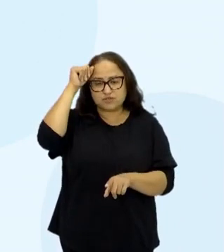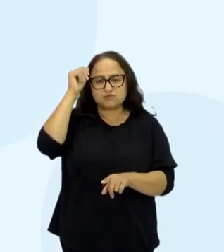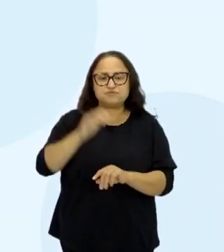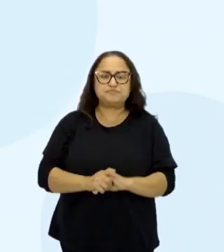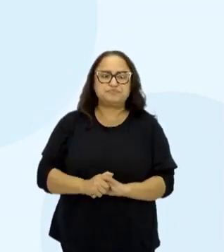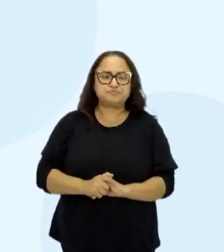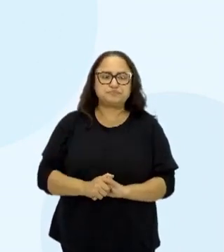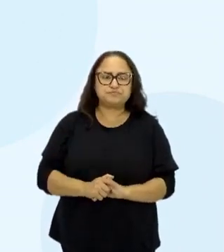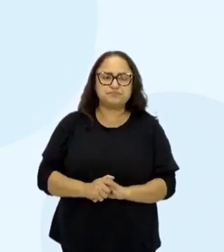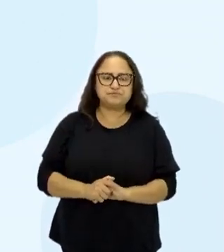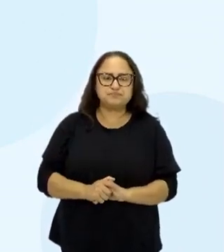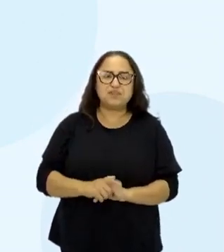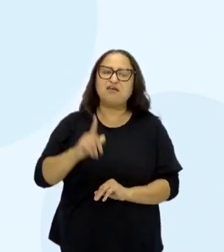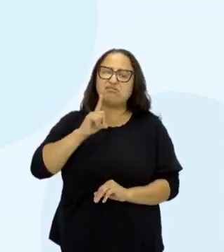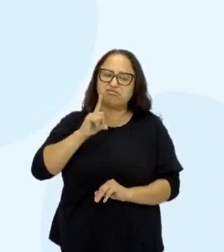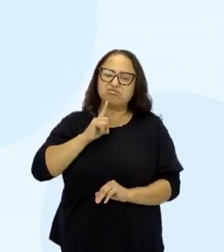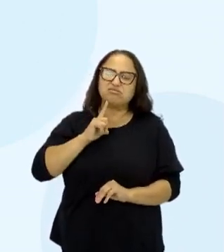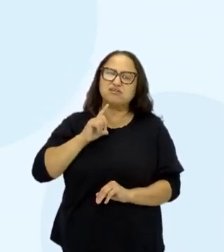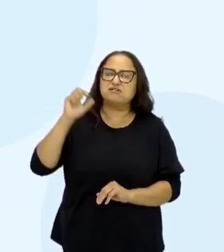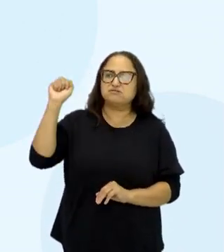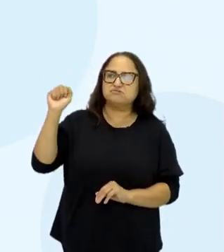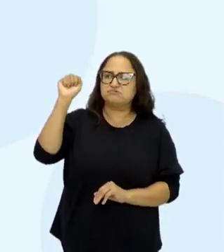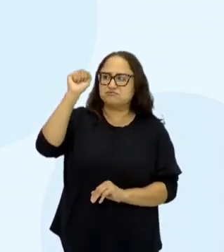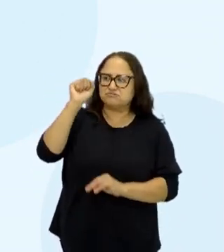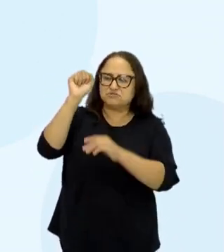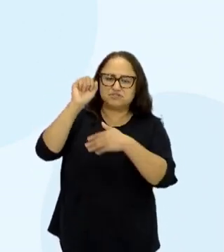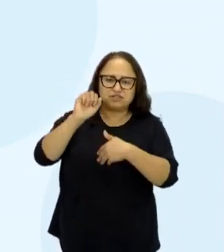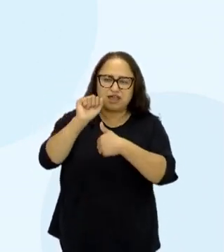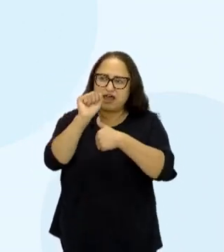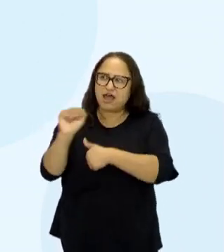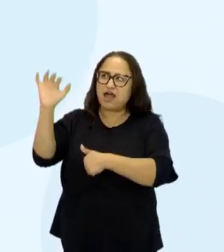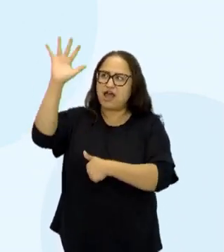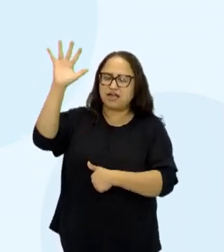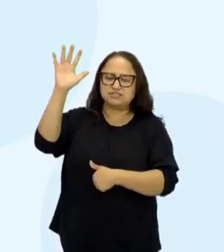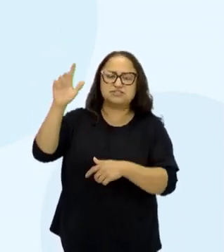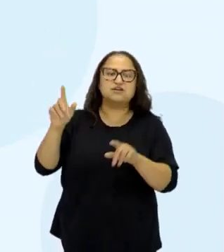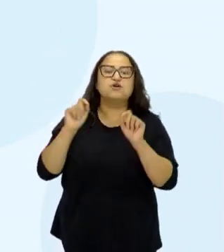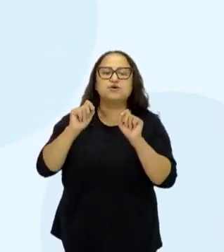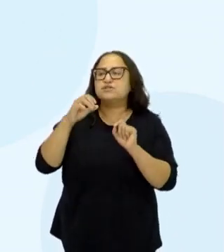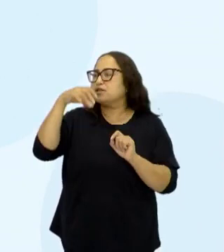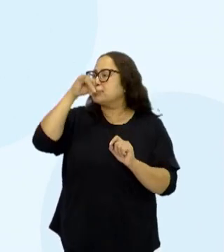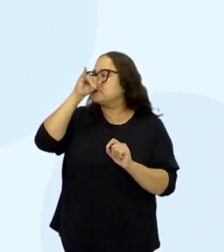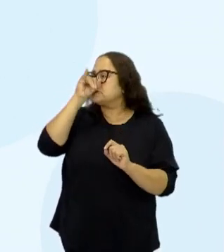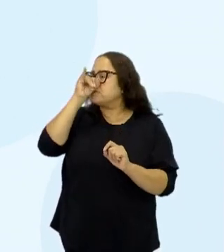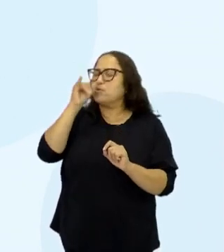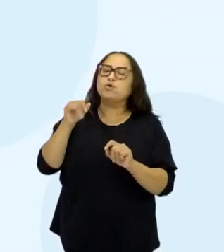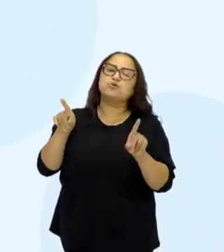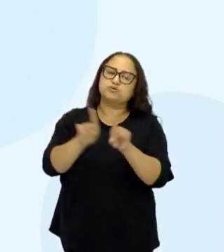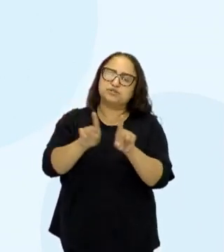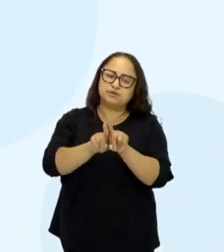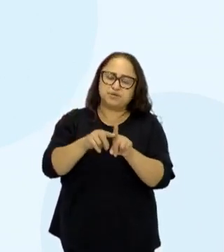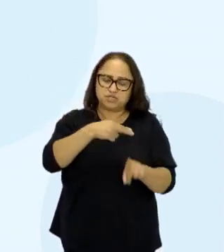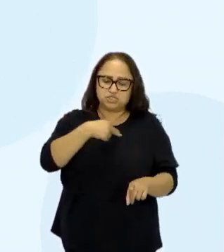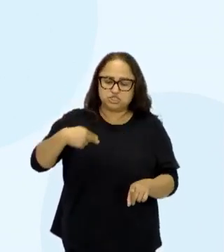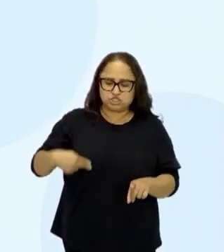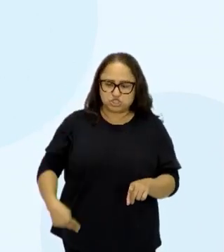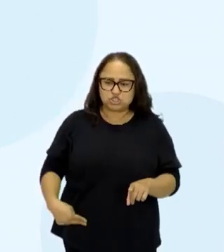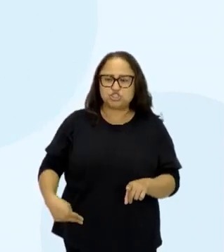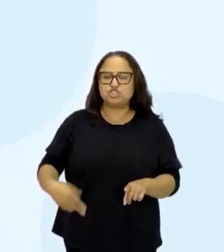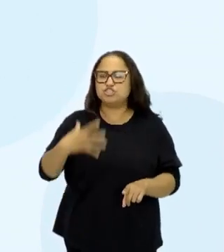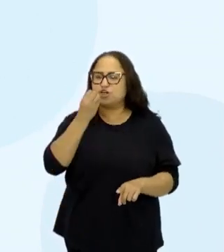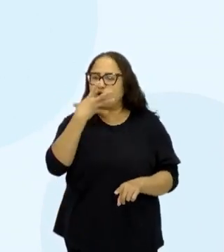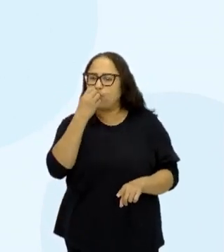assim, vem da região da Ásia. Olha que interessante aí. A de suínos, também a mesma coisa, ó, China, Hong Kong,